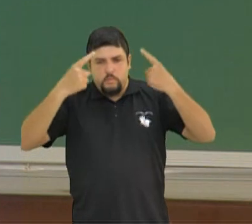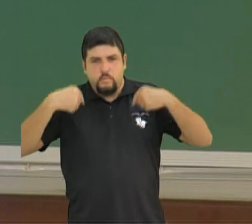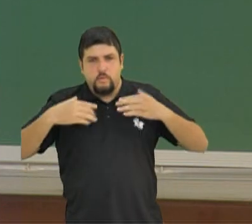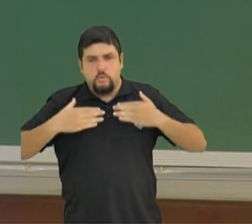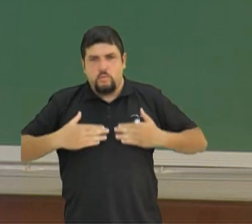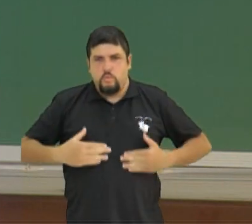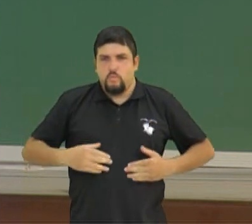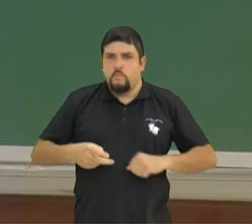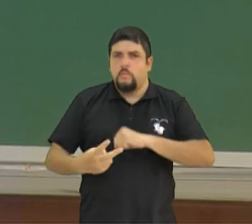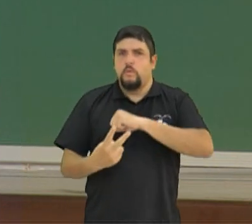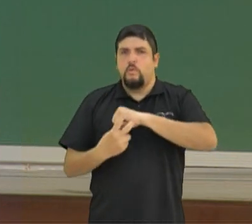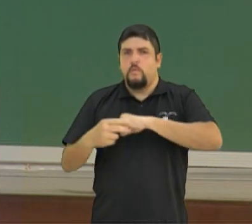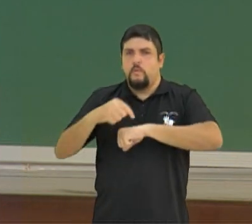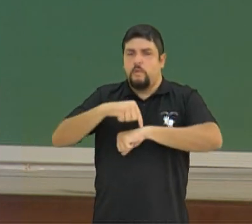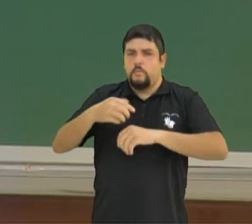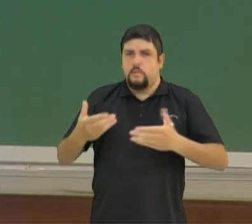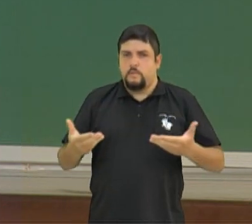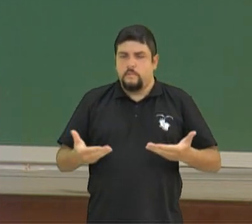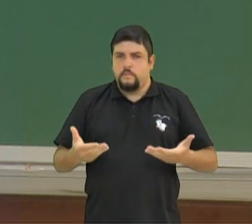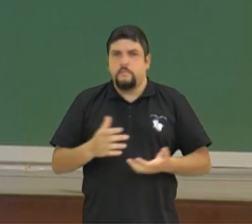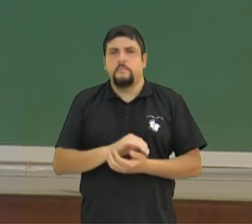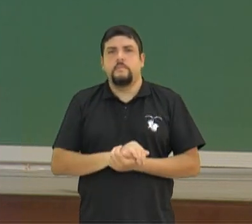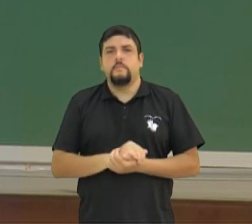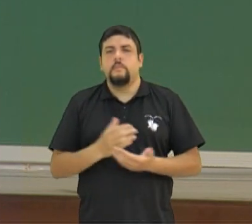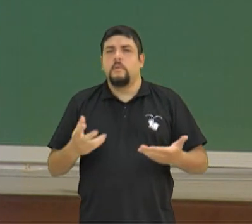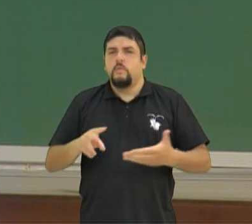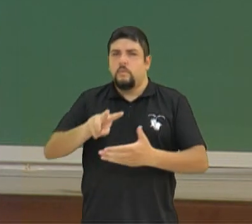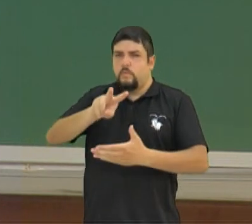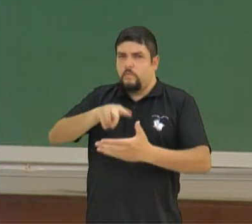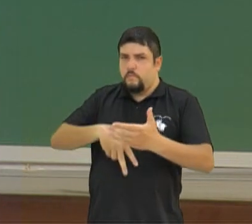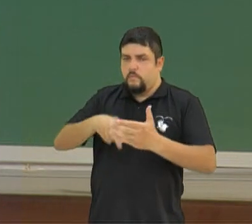indicativo, bien? Vamos a ler um texto agora?